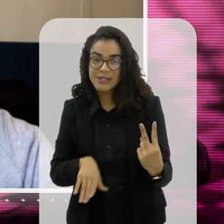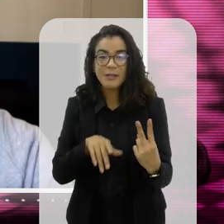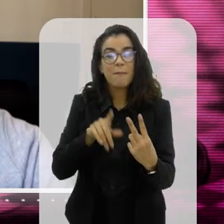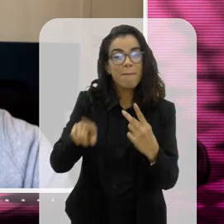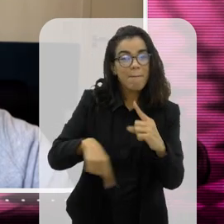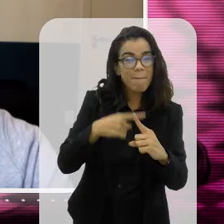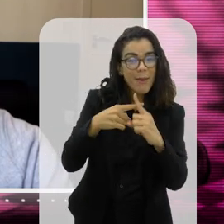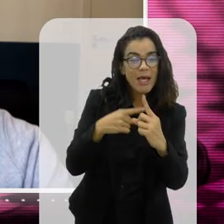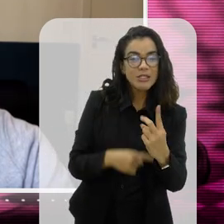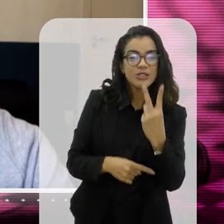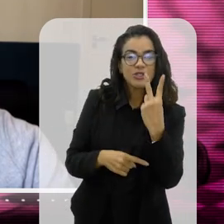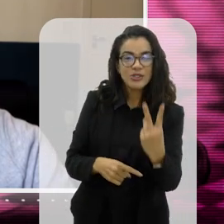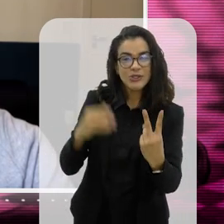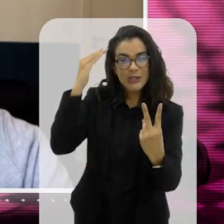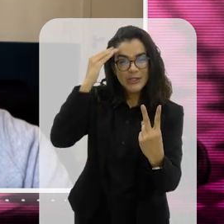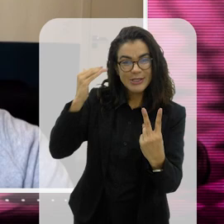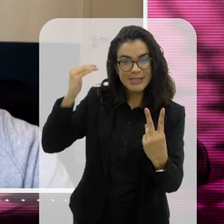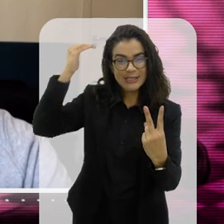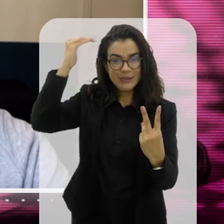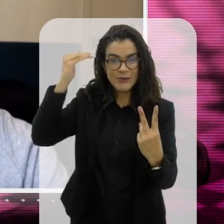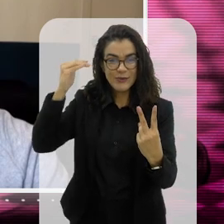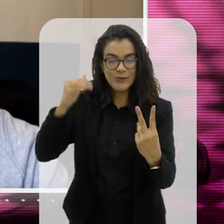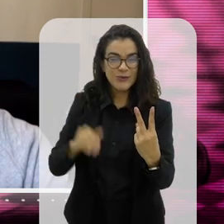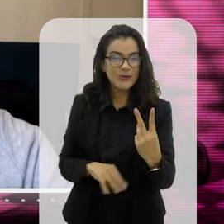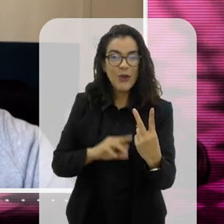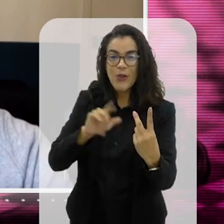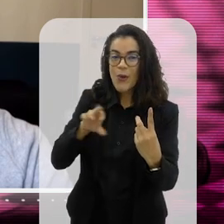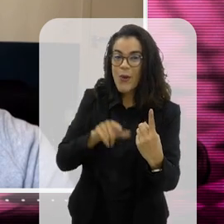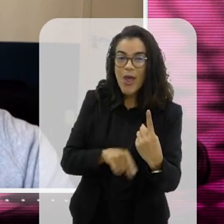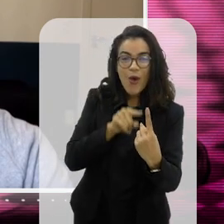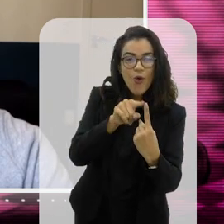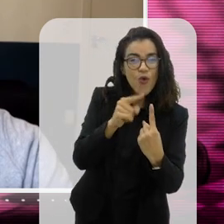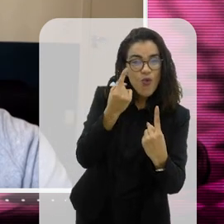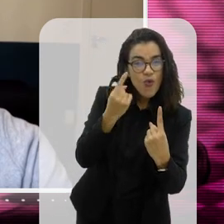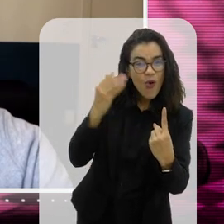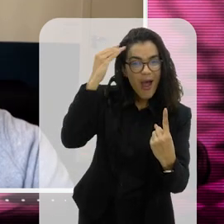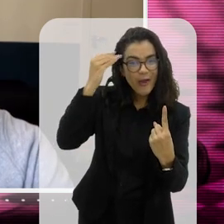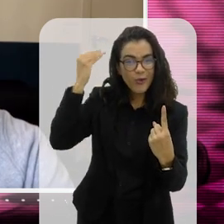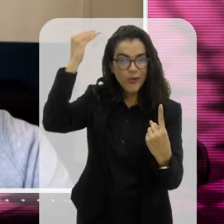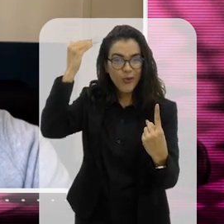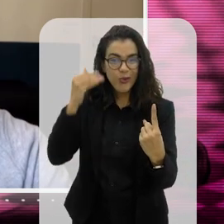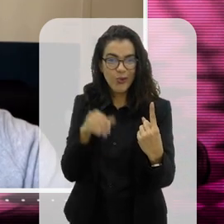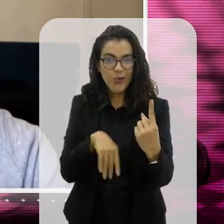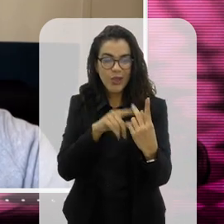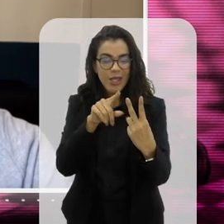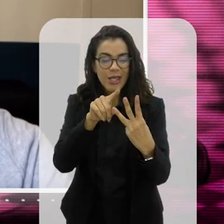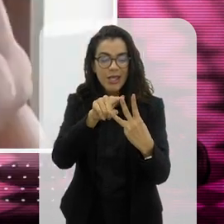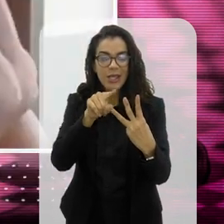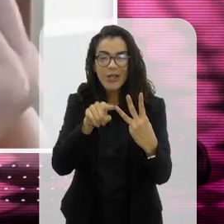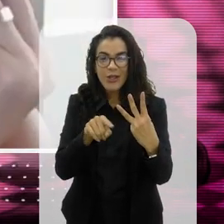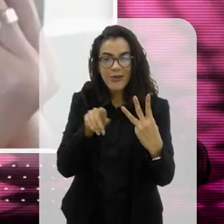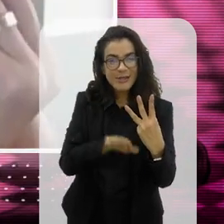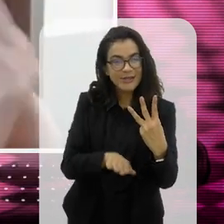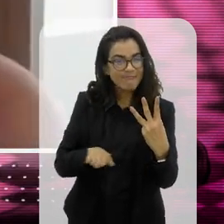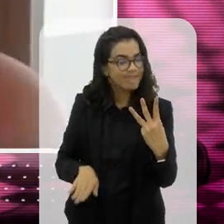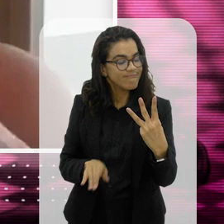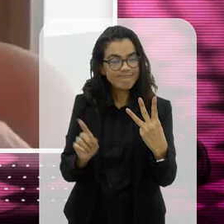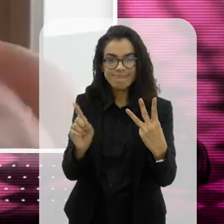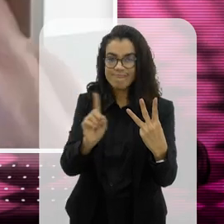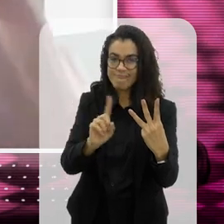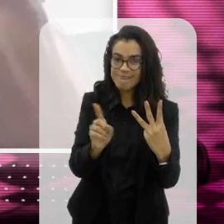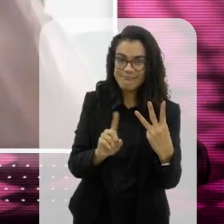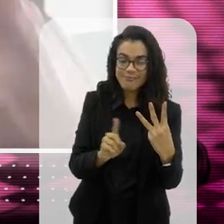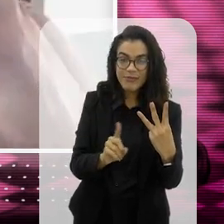em casa e dois adultos, e não um adulto funcional em casa com um adulto mais ou menos e duas crianças.